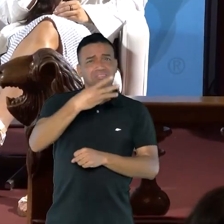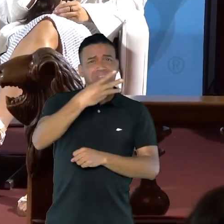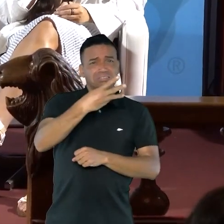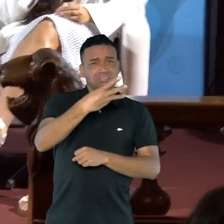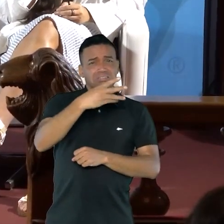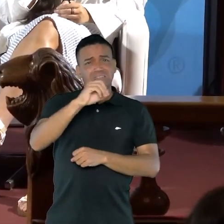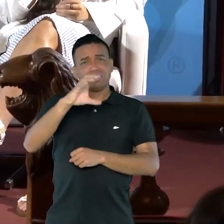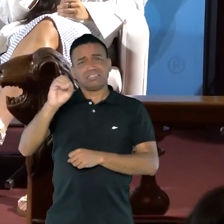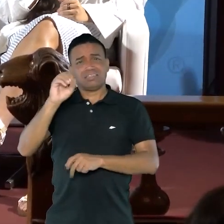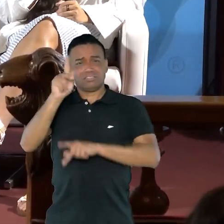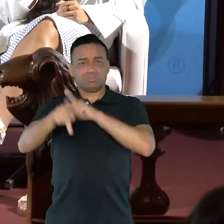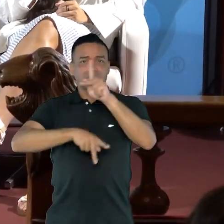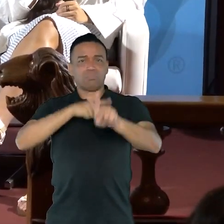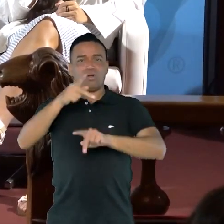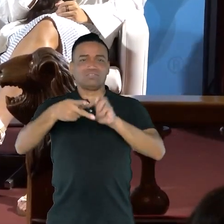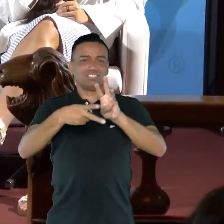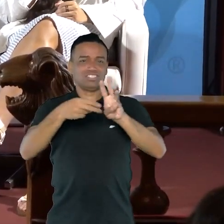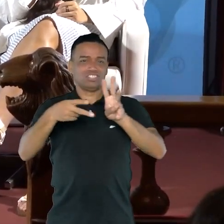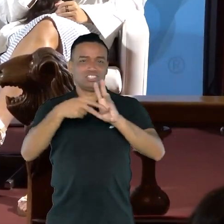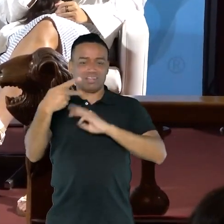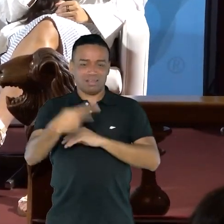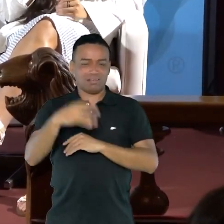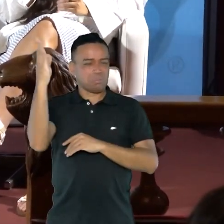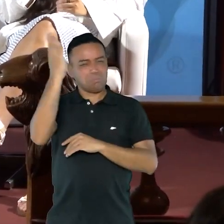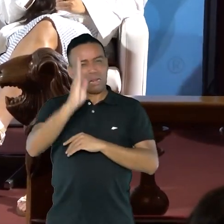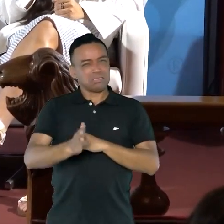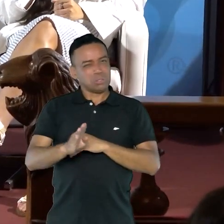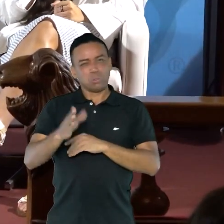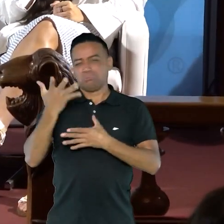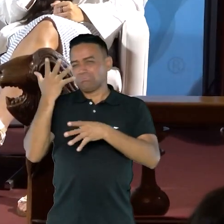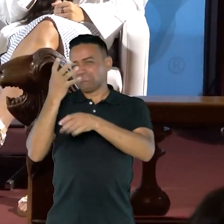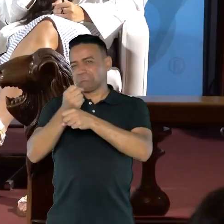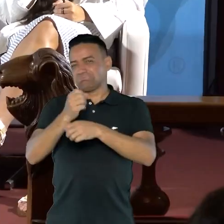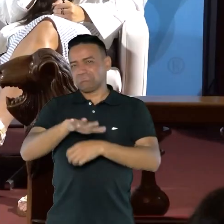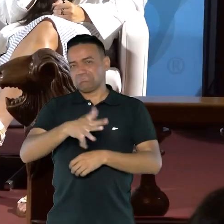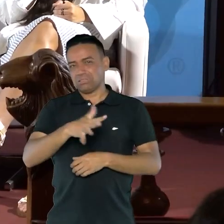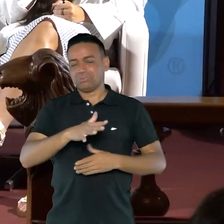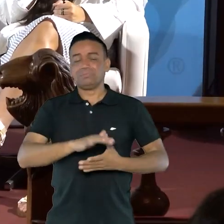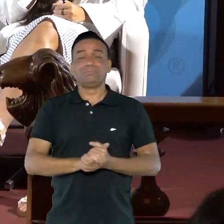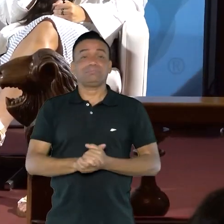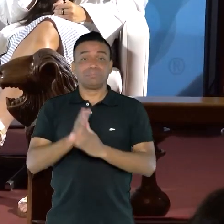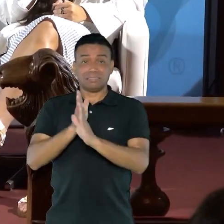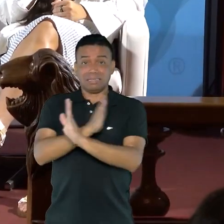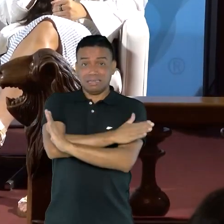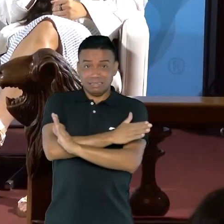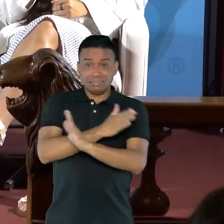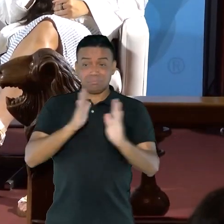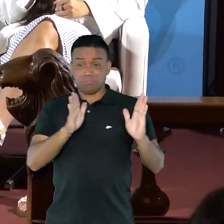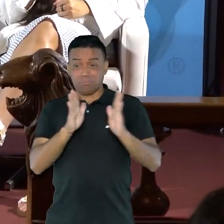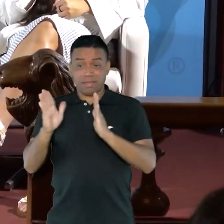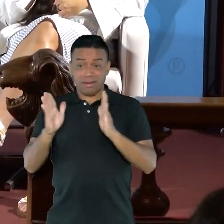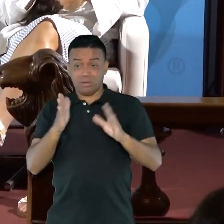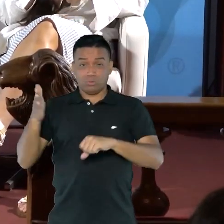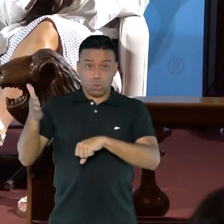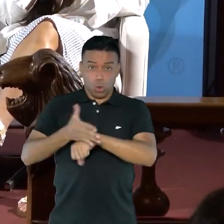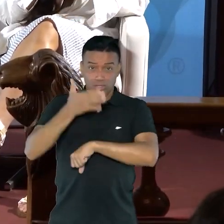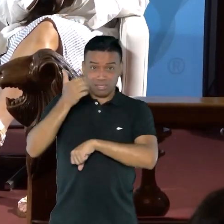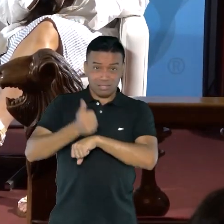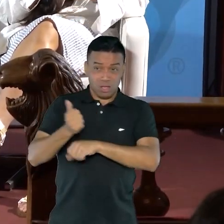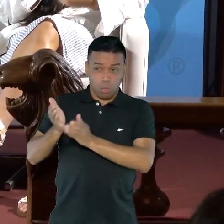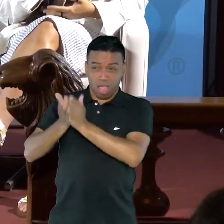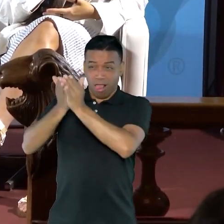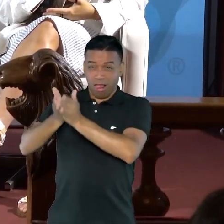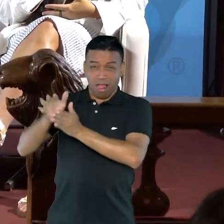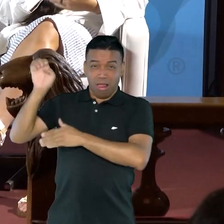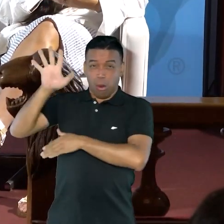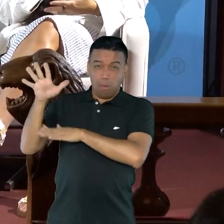300 povos no Brasil, povos indígenas. Mas antes da colonização, a gente tinha um número